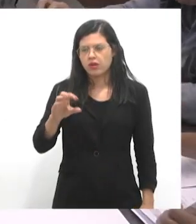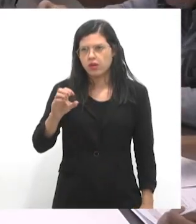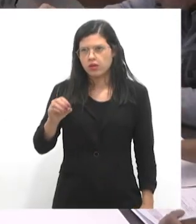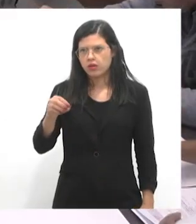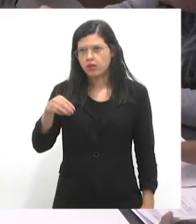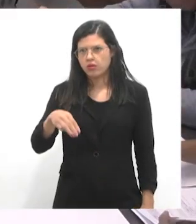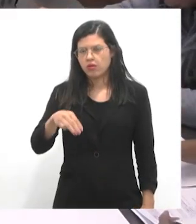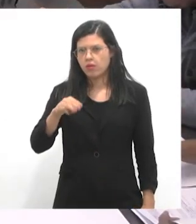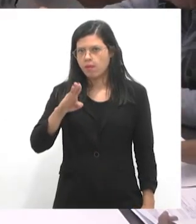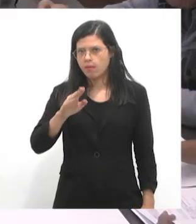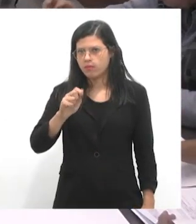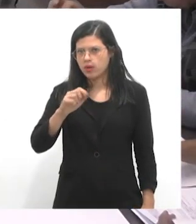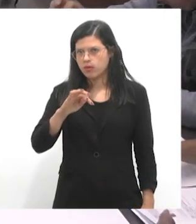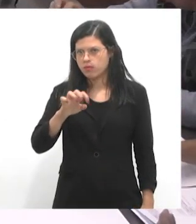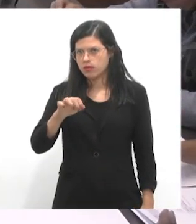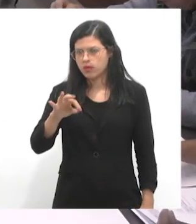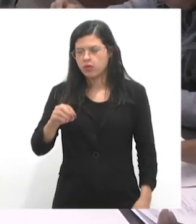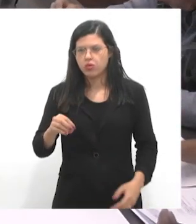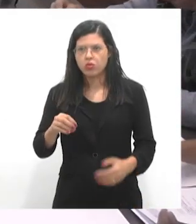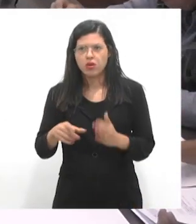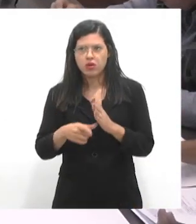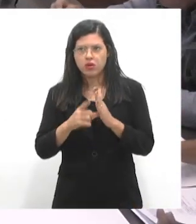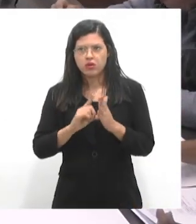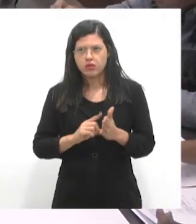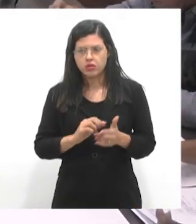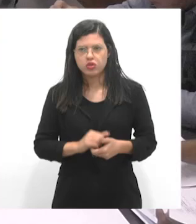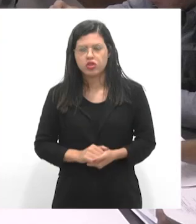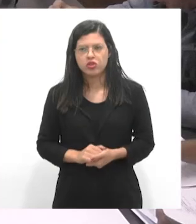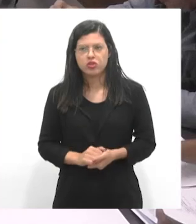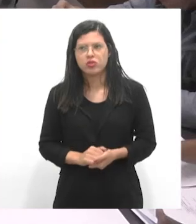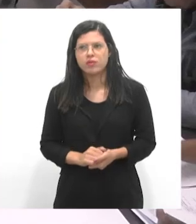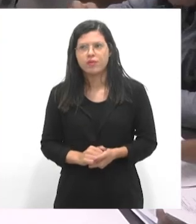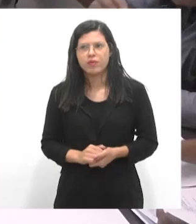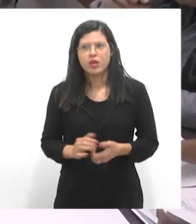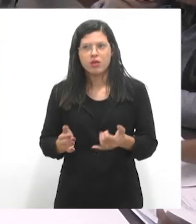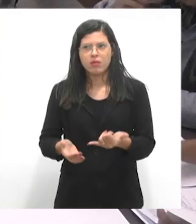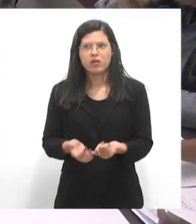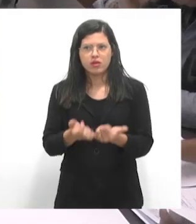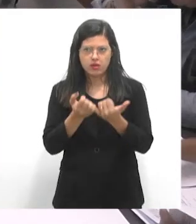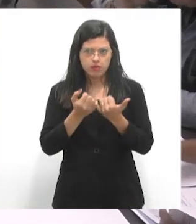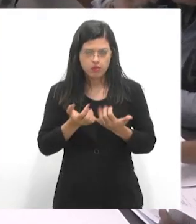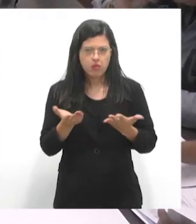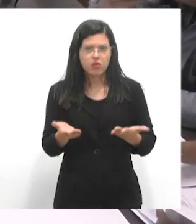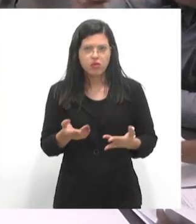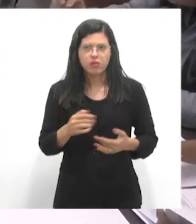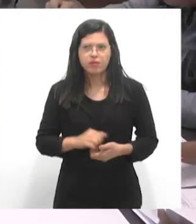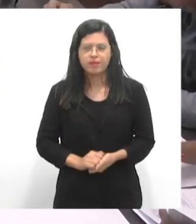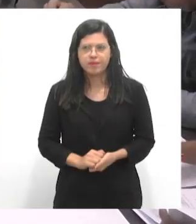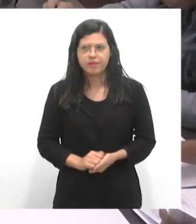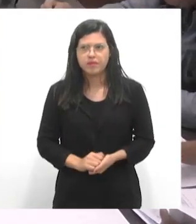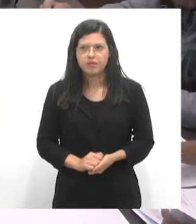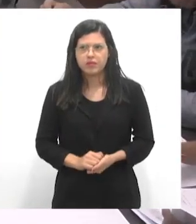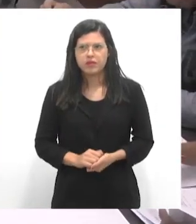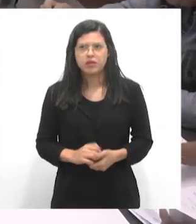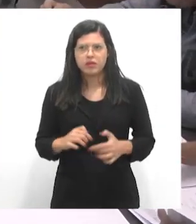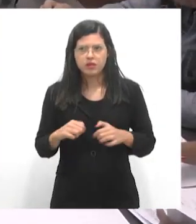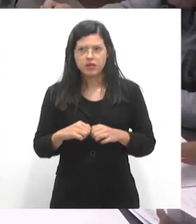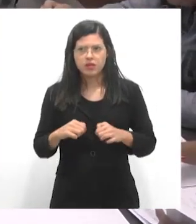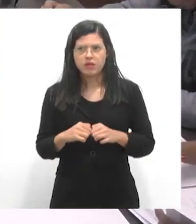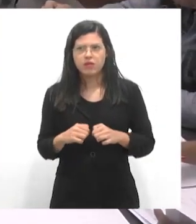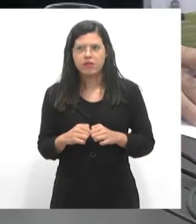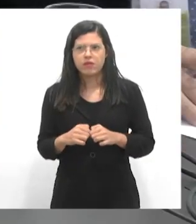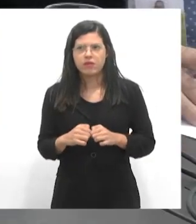verdade, o efeito de reconhecimento como patrimônio material é o tombamento. Exato. A gente tem feito essa ressalva...